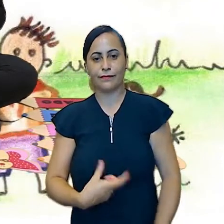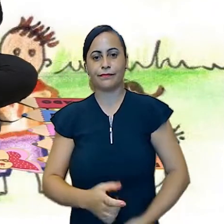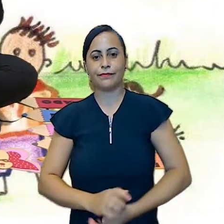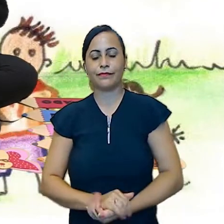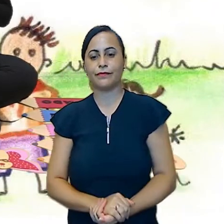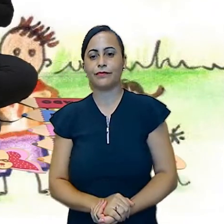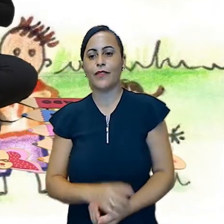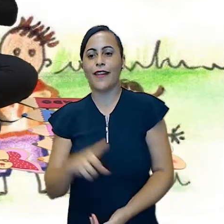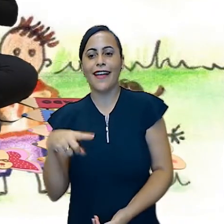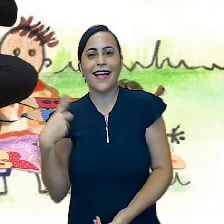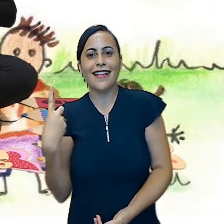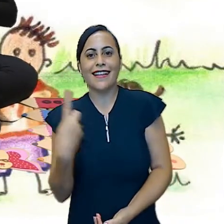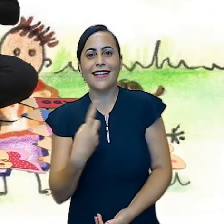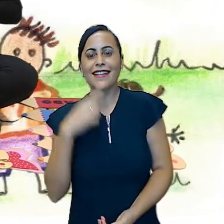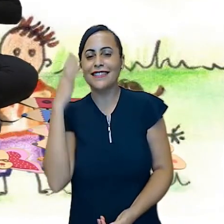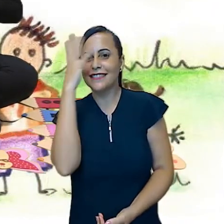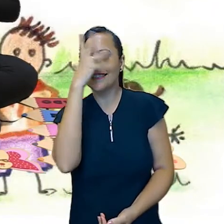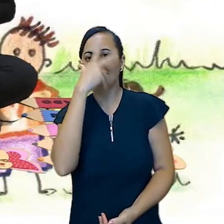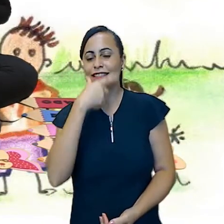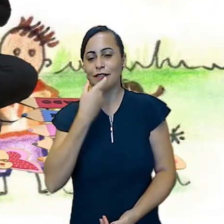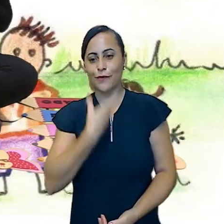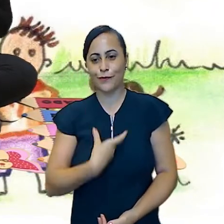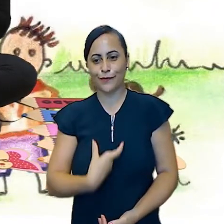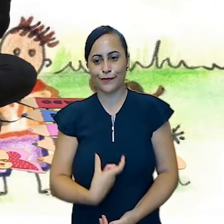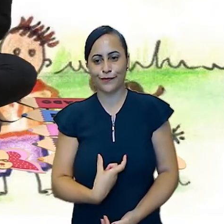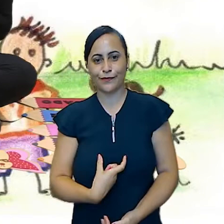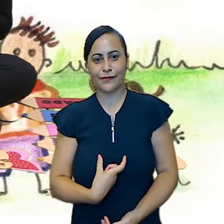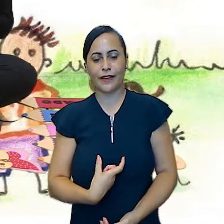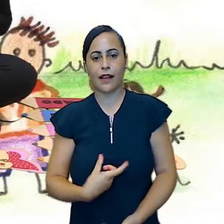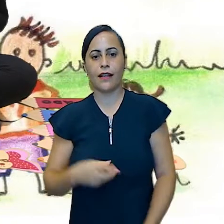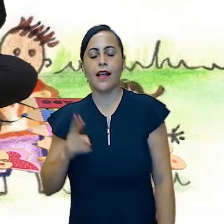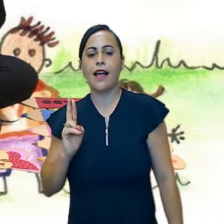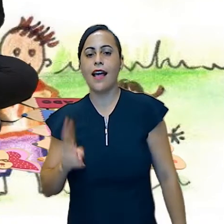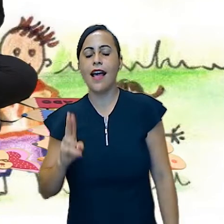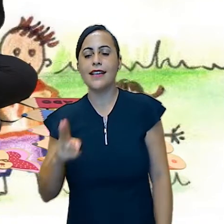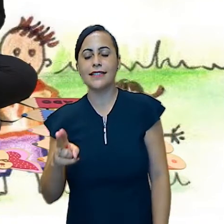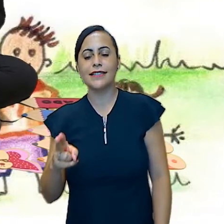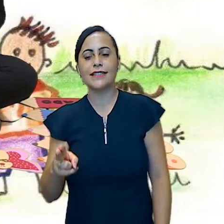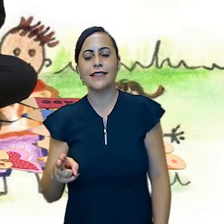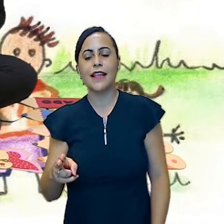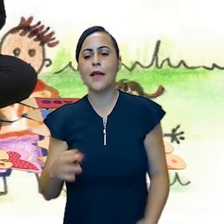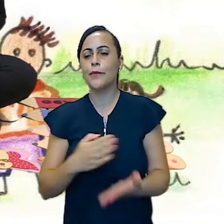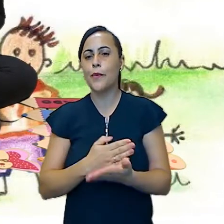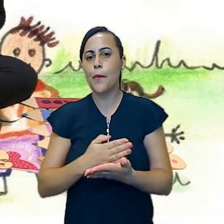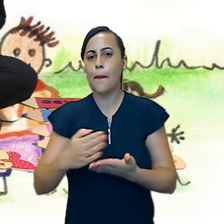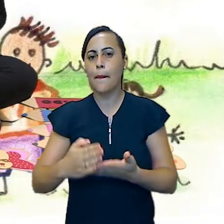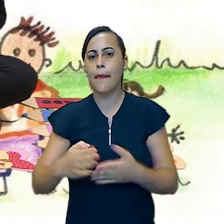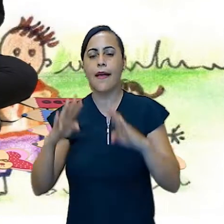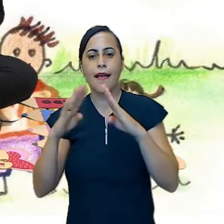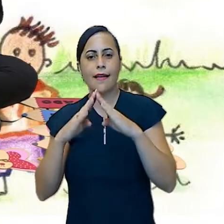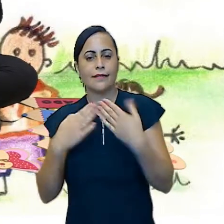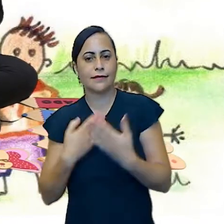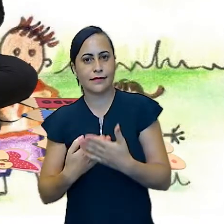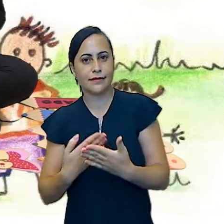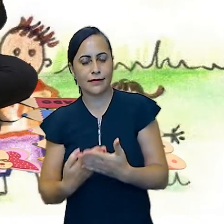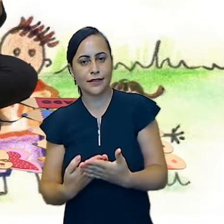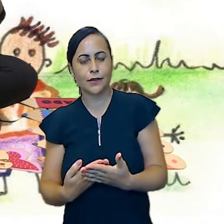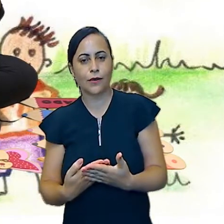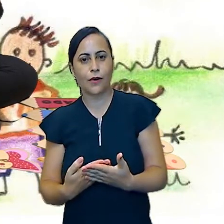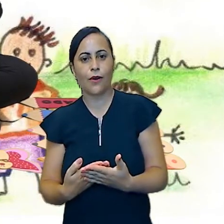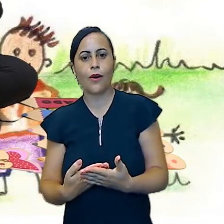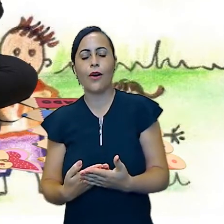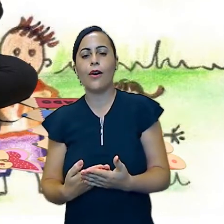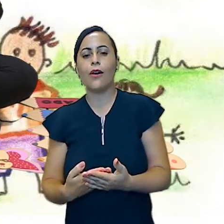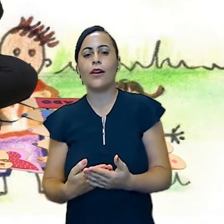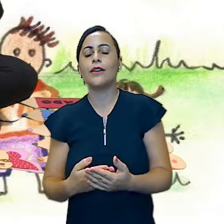Nossa, nós estamos lindas de crachá. Crianças, sempre no início, vocês lembram da nossa rotina, da nossa adaptação?